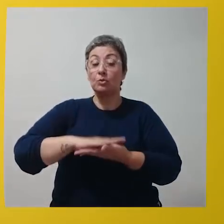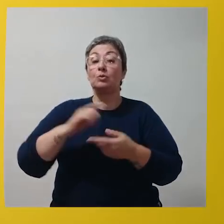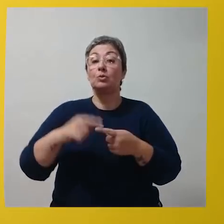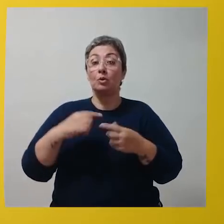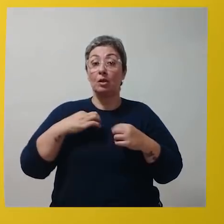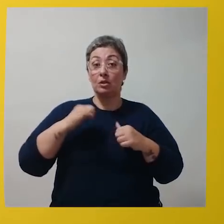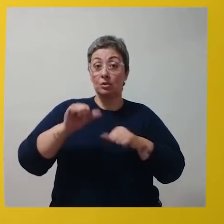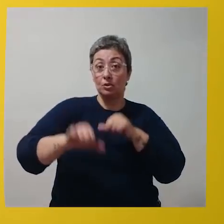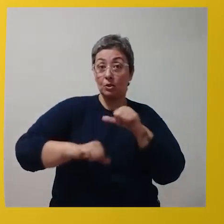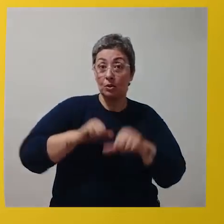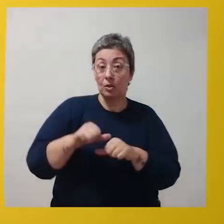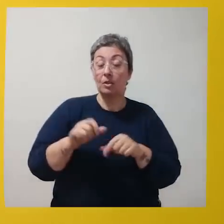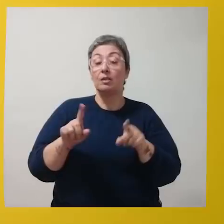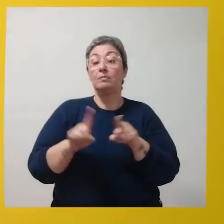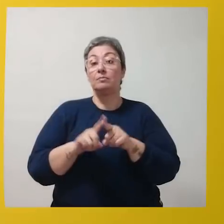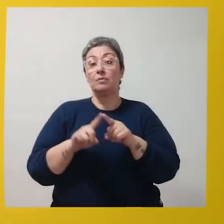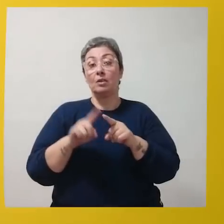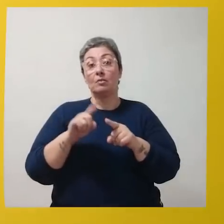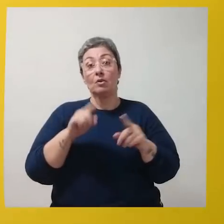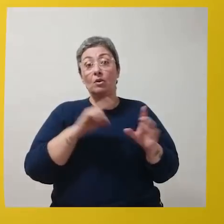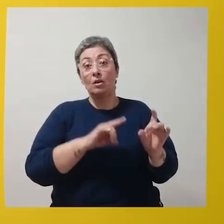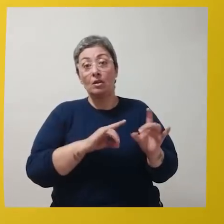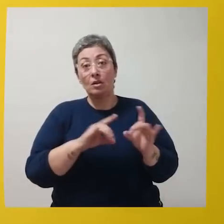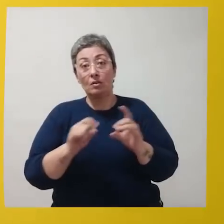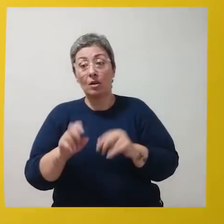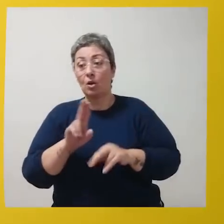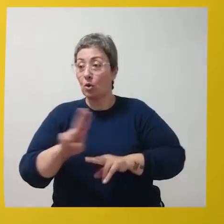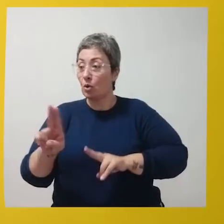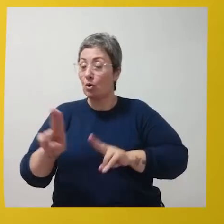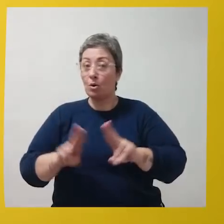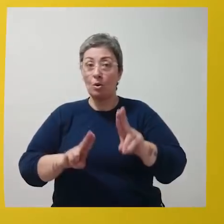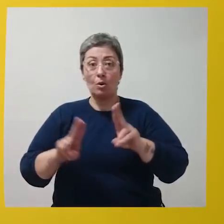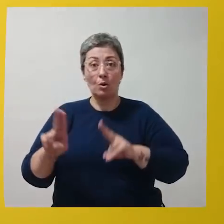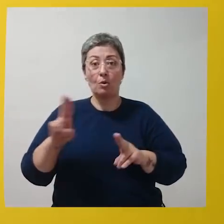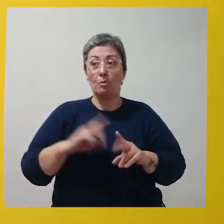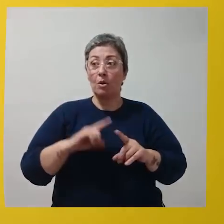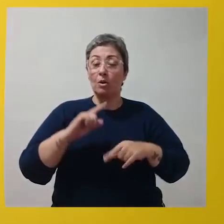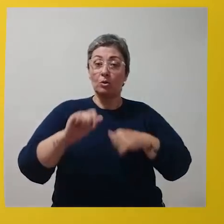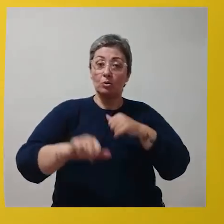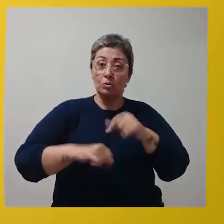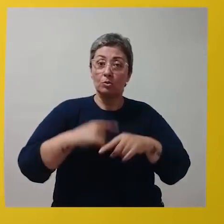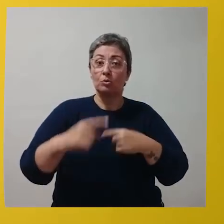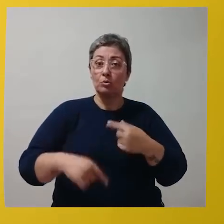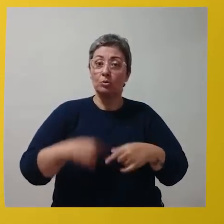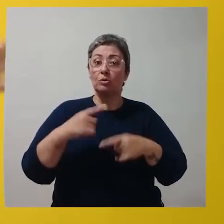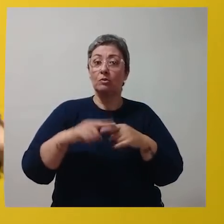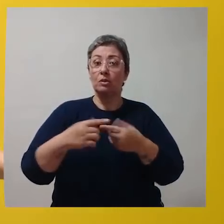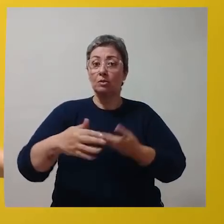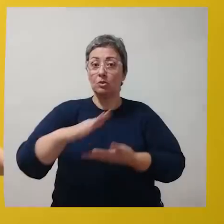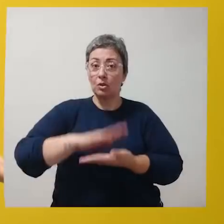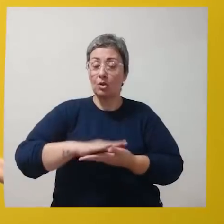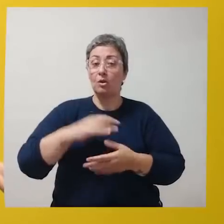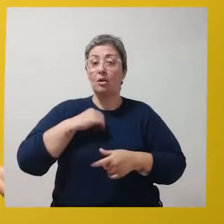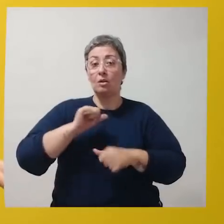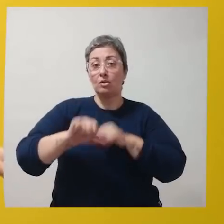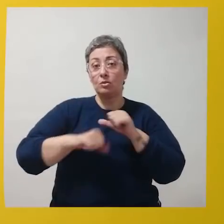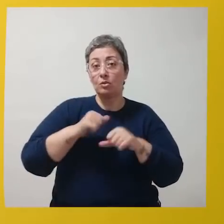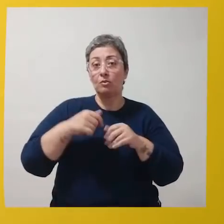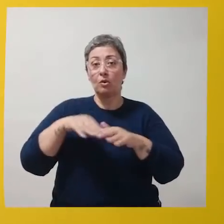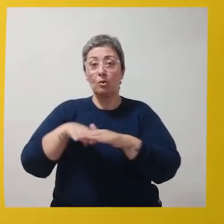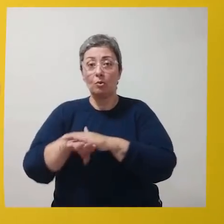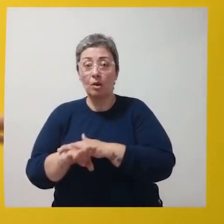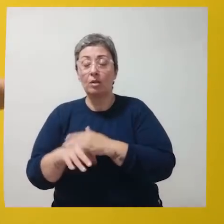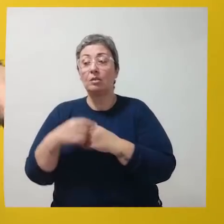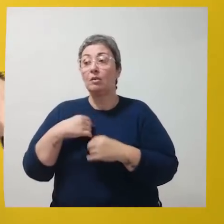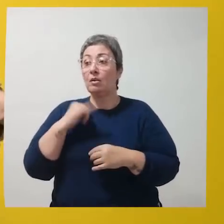de roupa. E você faz isso nomeando toda vez que você troca, toda vez que você dobra, toda vez que você guarda. Você